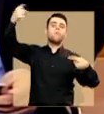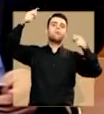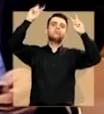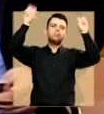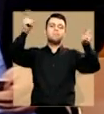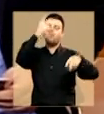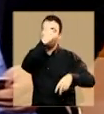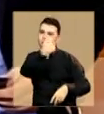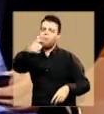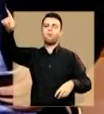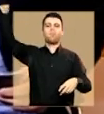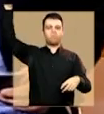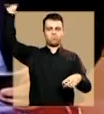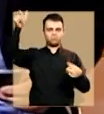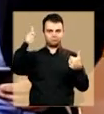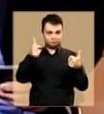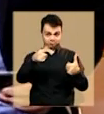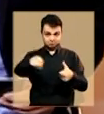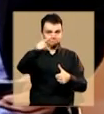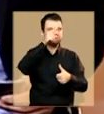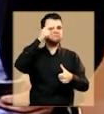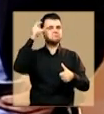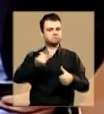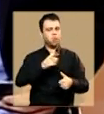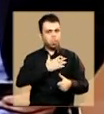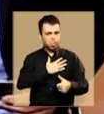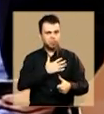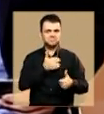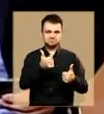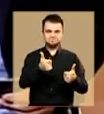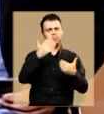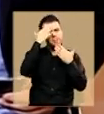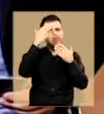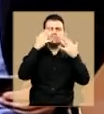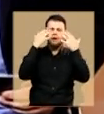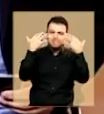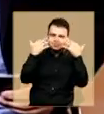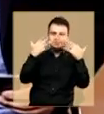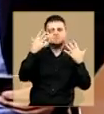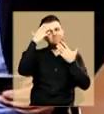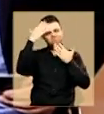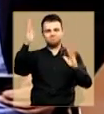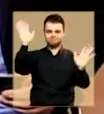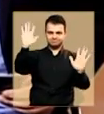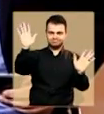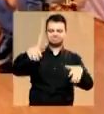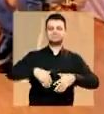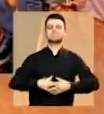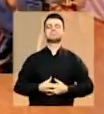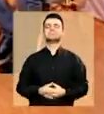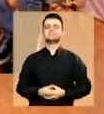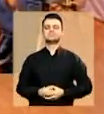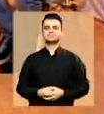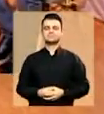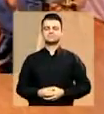que vem com um programa com um assunto interessante para você. Muito obrigada por sua audiência. Até mais. Tchau.